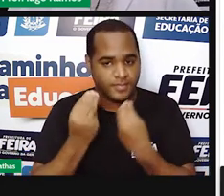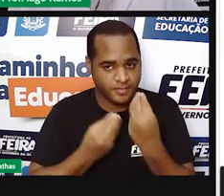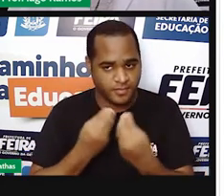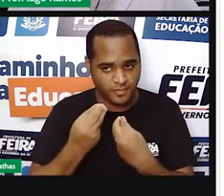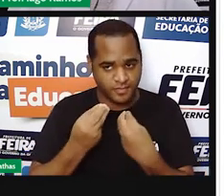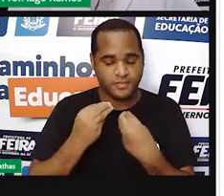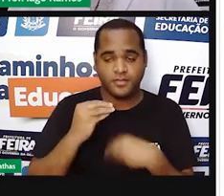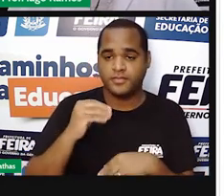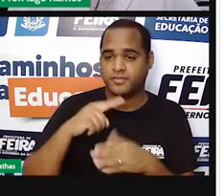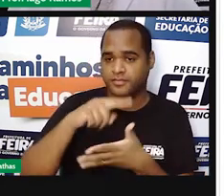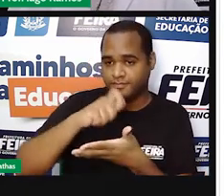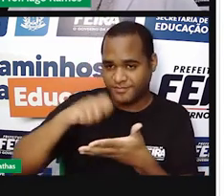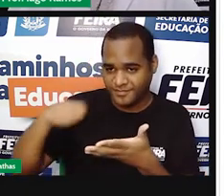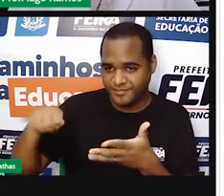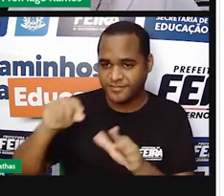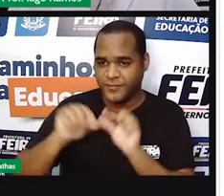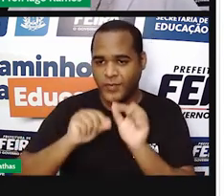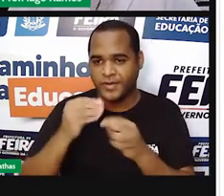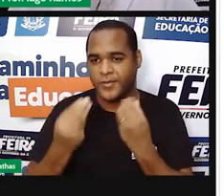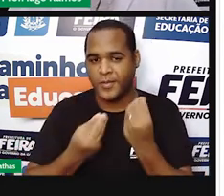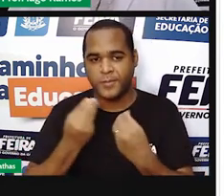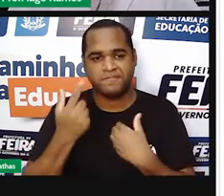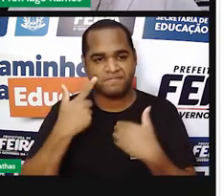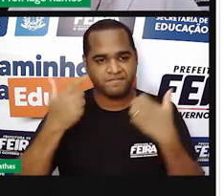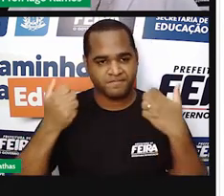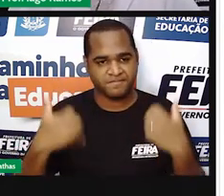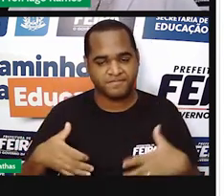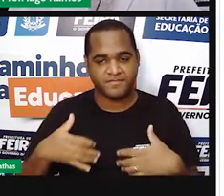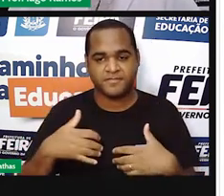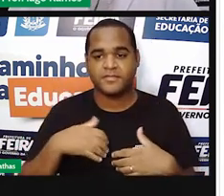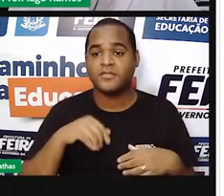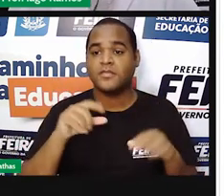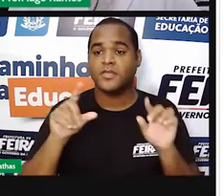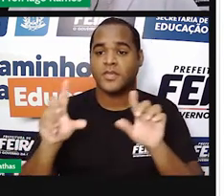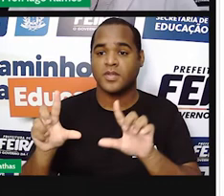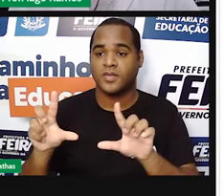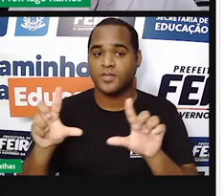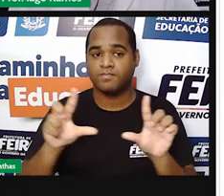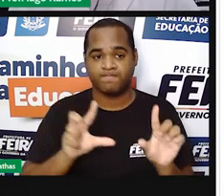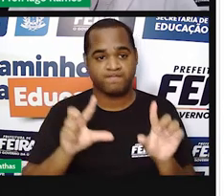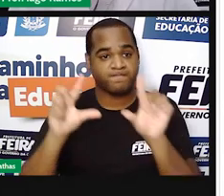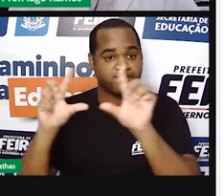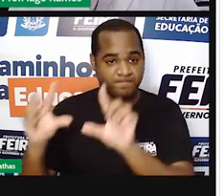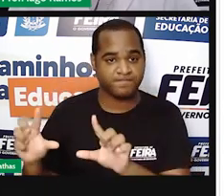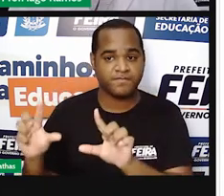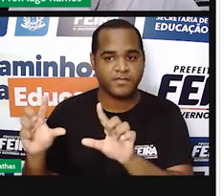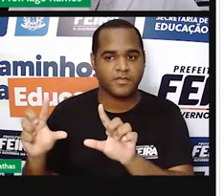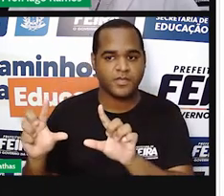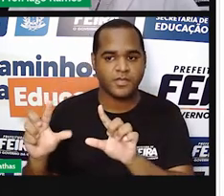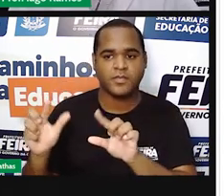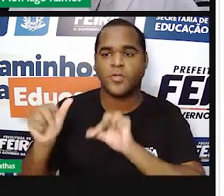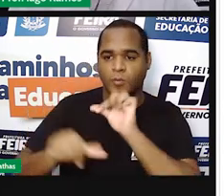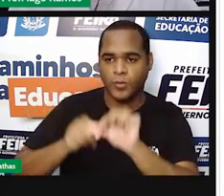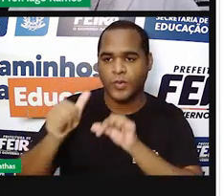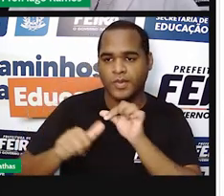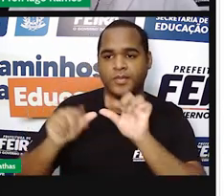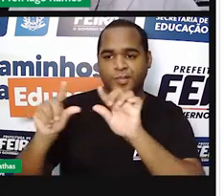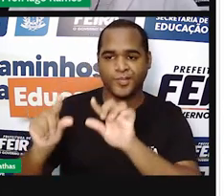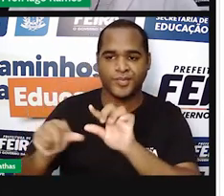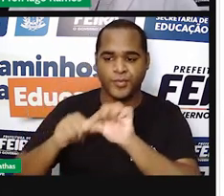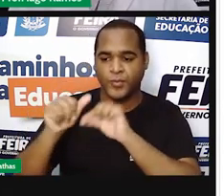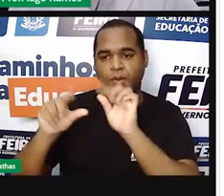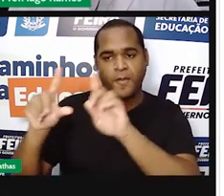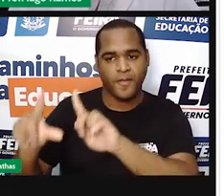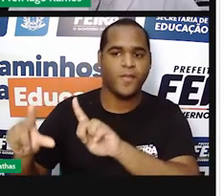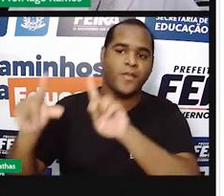aqui eu vou escrever o seguinte e eu vou até puxar só um pouquinho aqui para o lado vou pegar esse